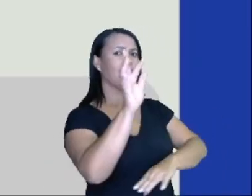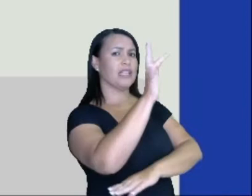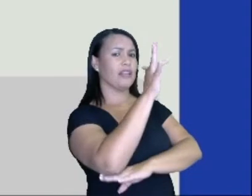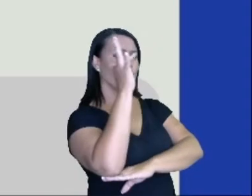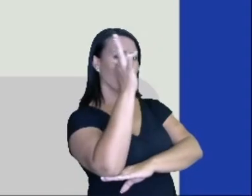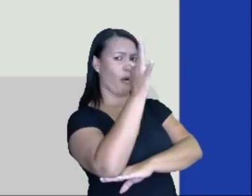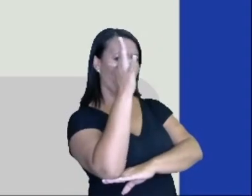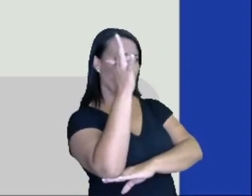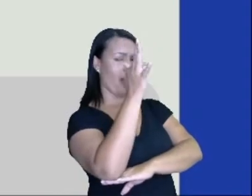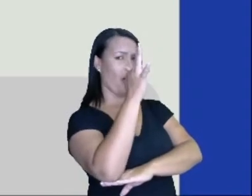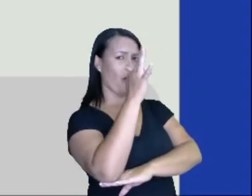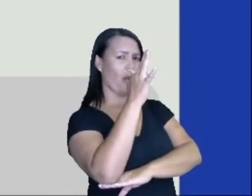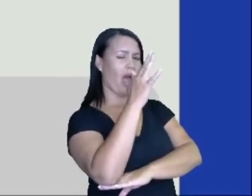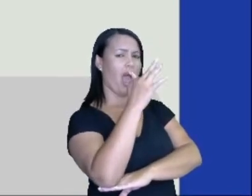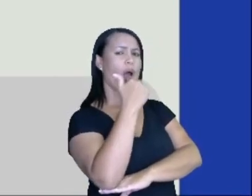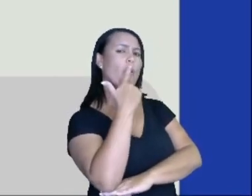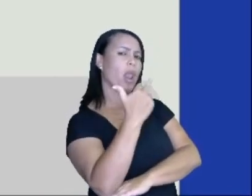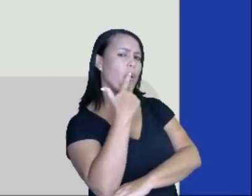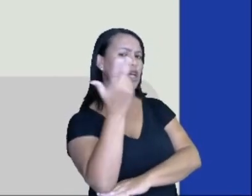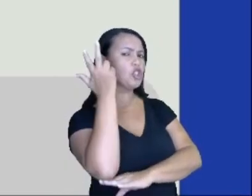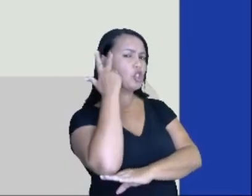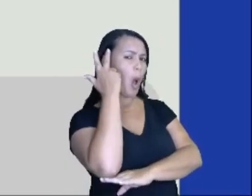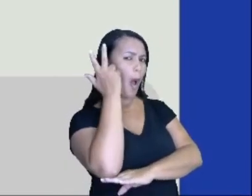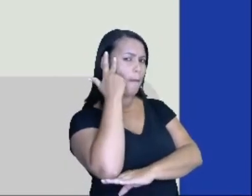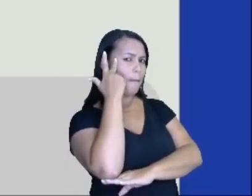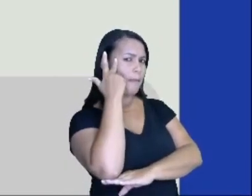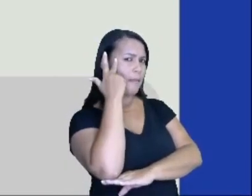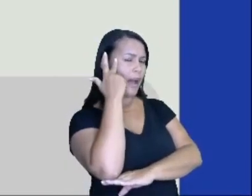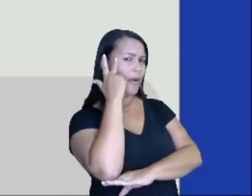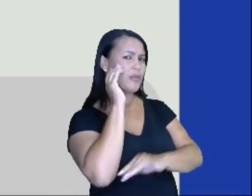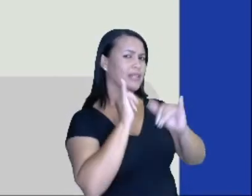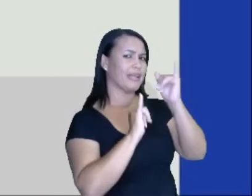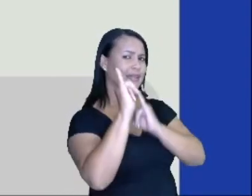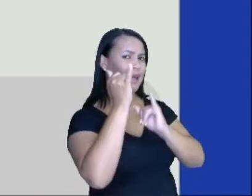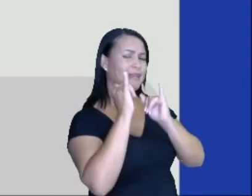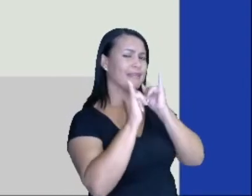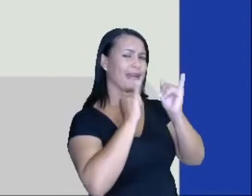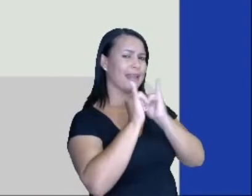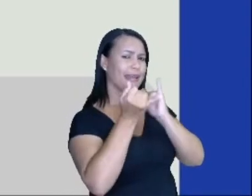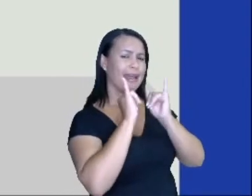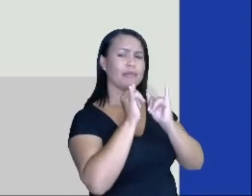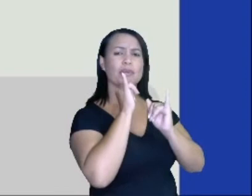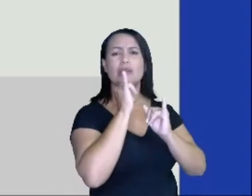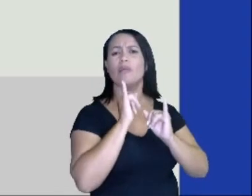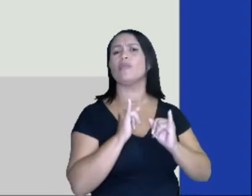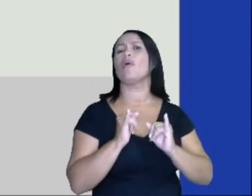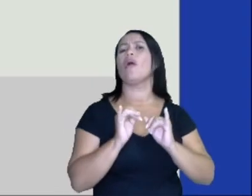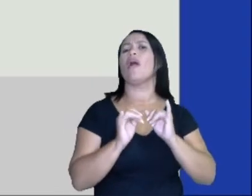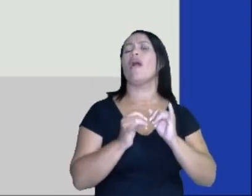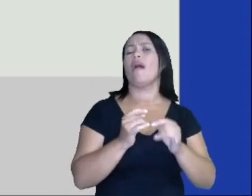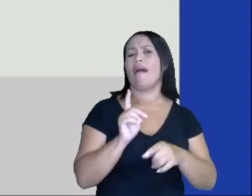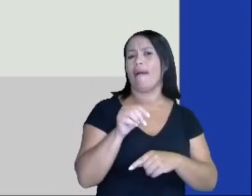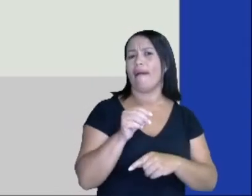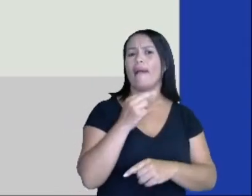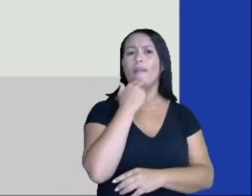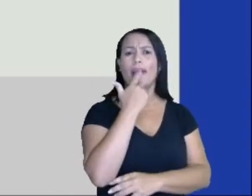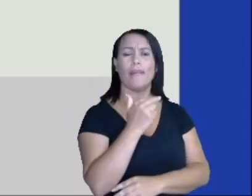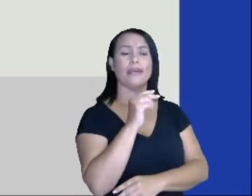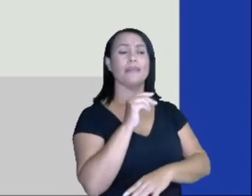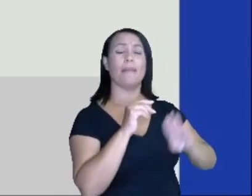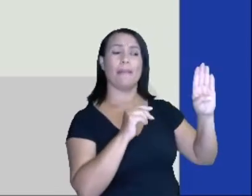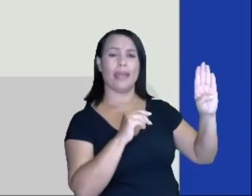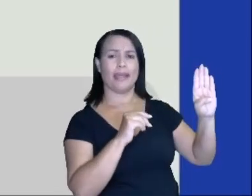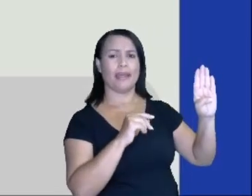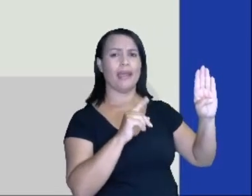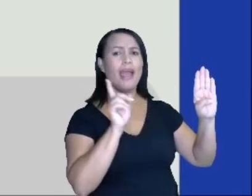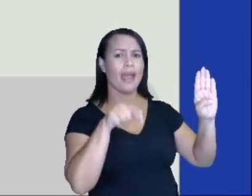padrão? Se é a linguagem típica da internet, então não é a linguagem padrão, não é a linguagem formal. B. Ele utiliza norma